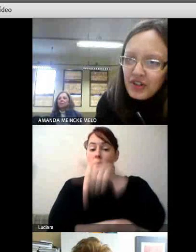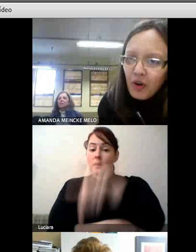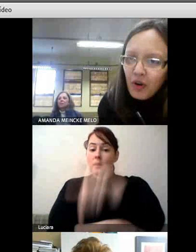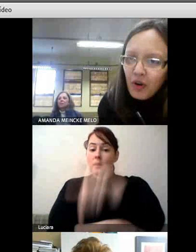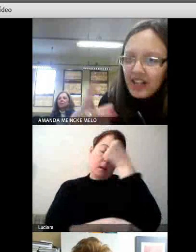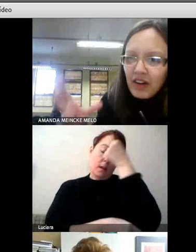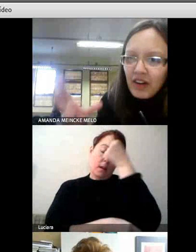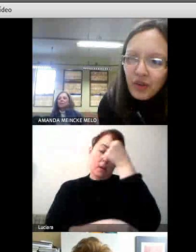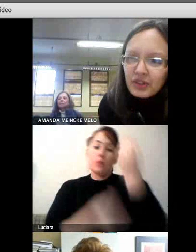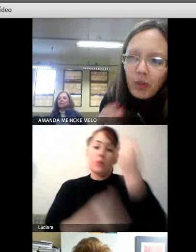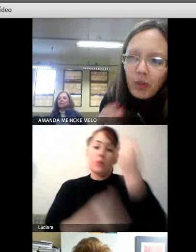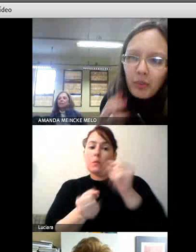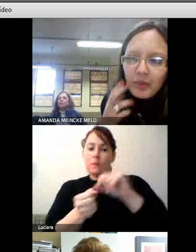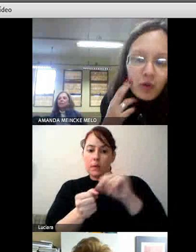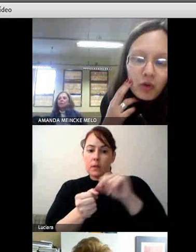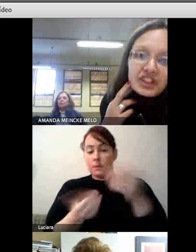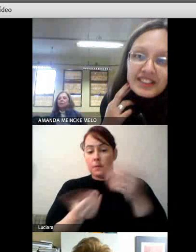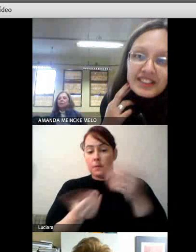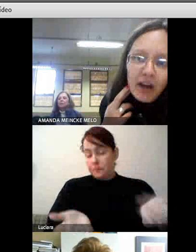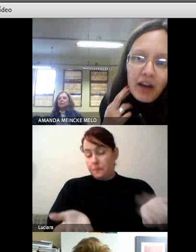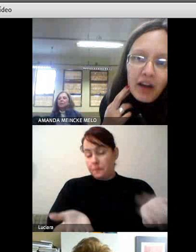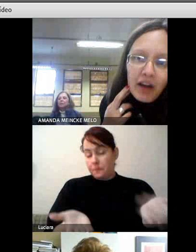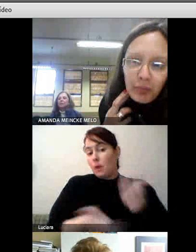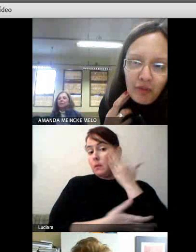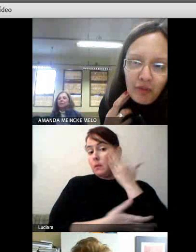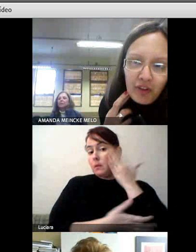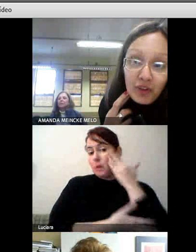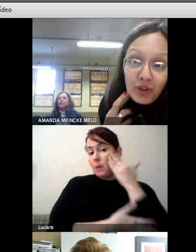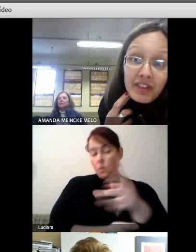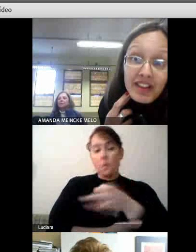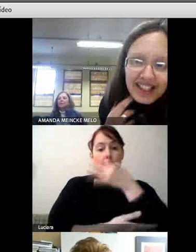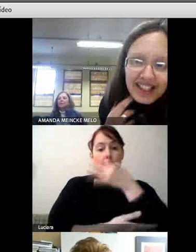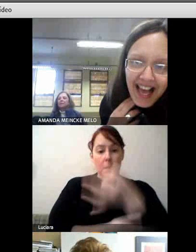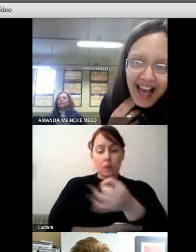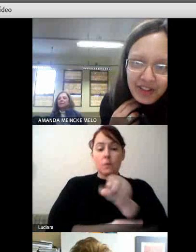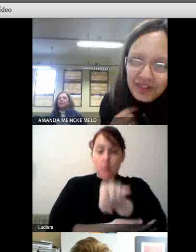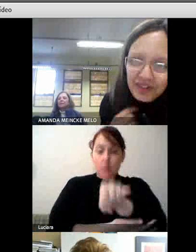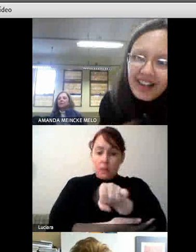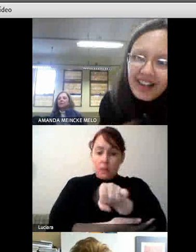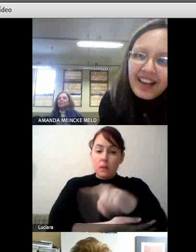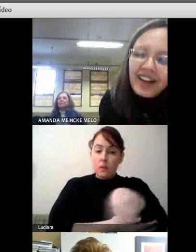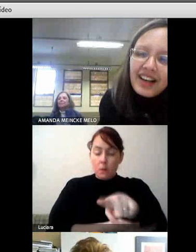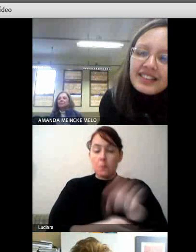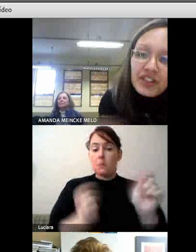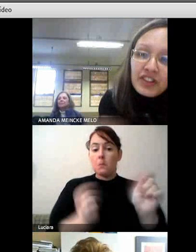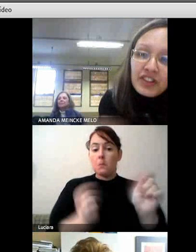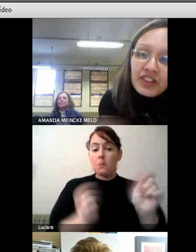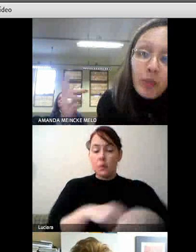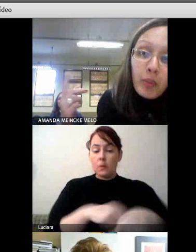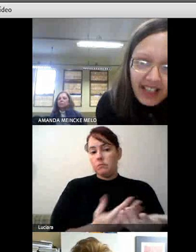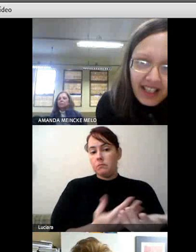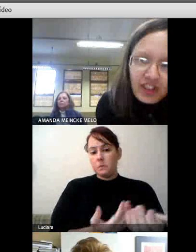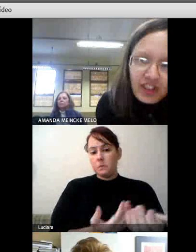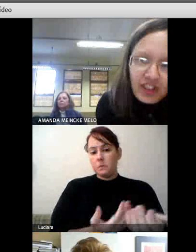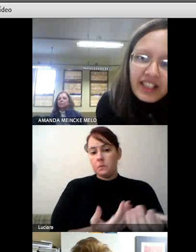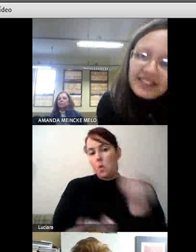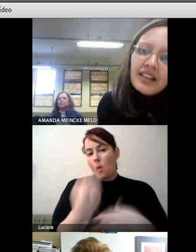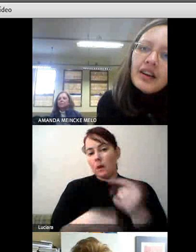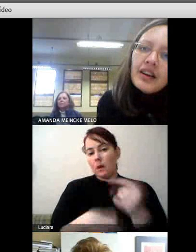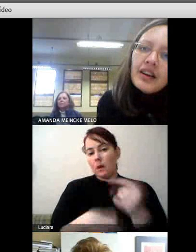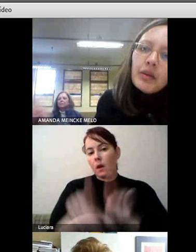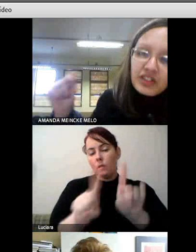de compartilhar conosco alguns desafios para o professor universitário, tanto como